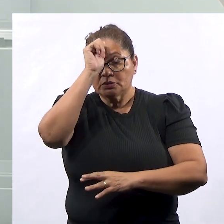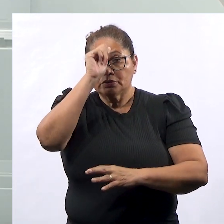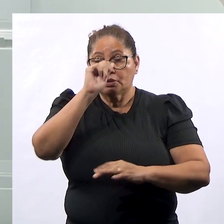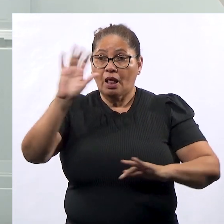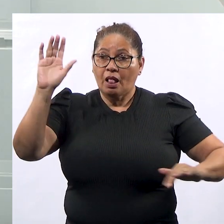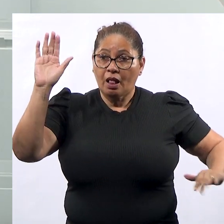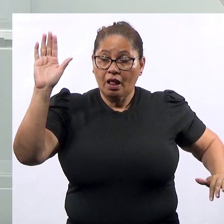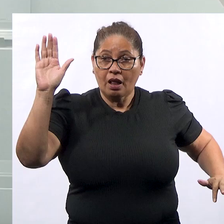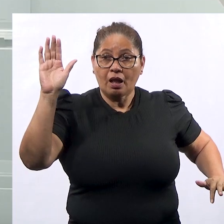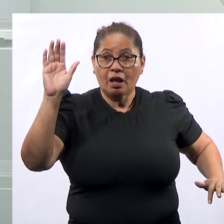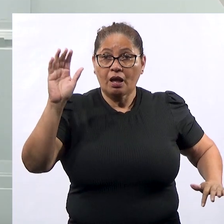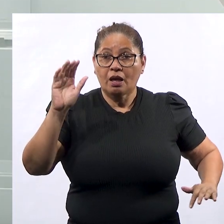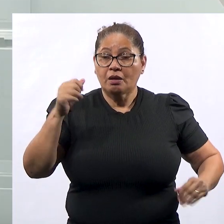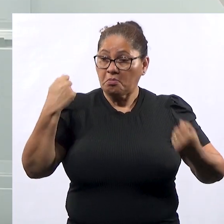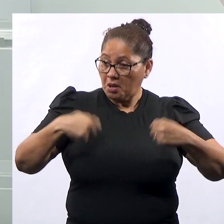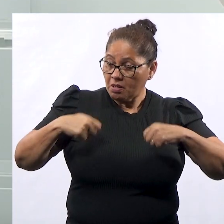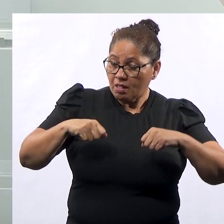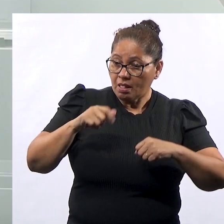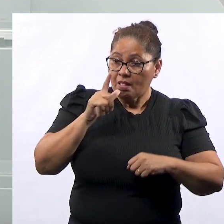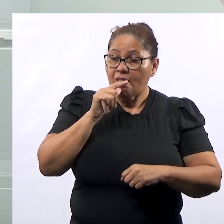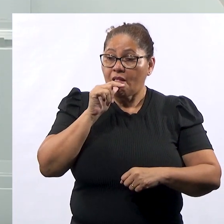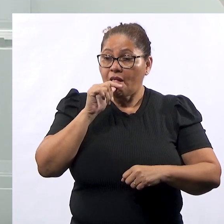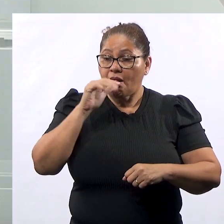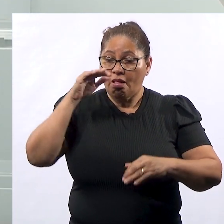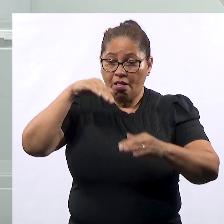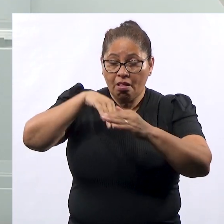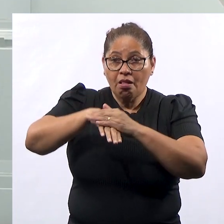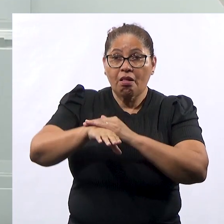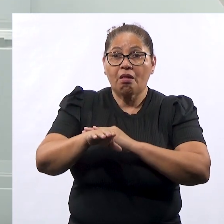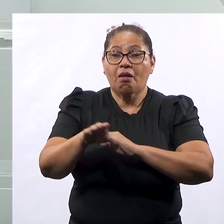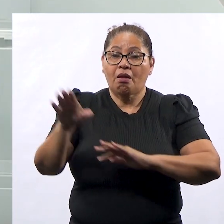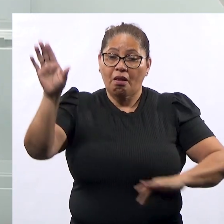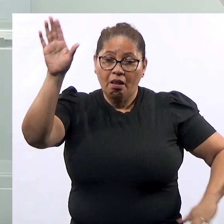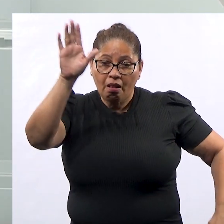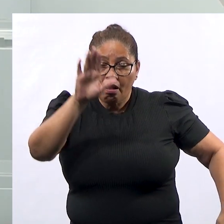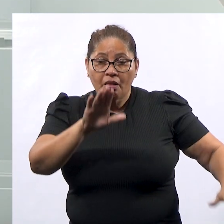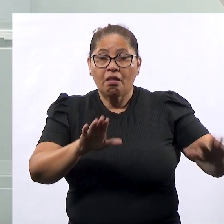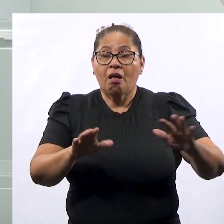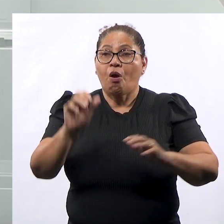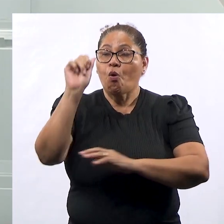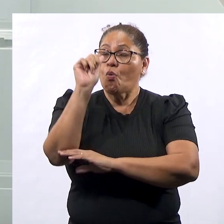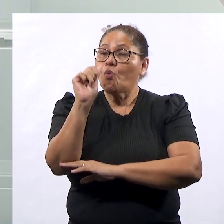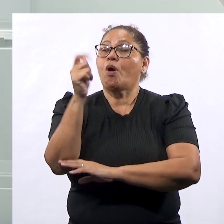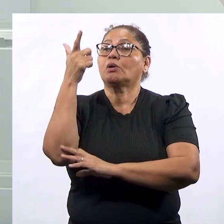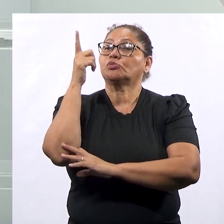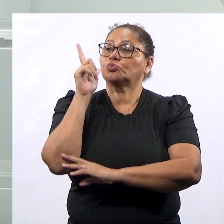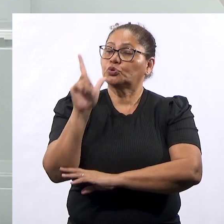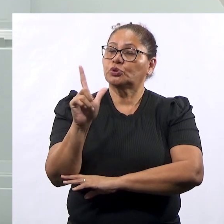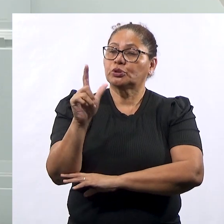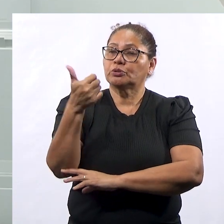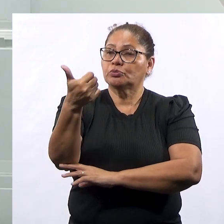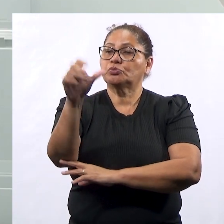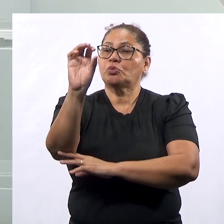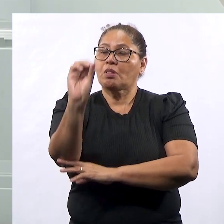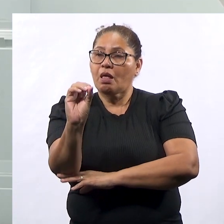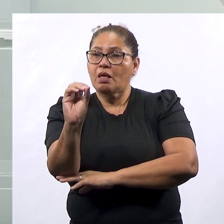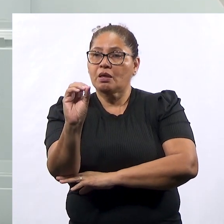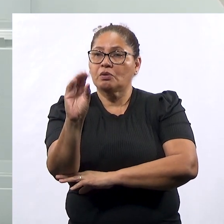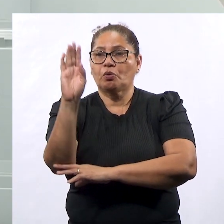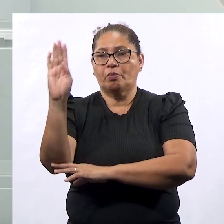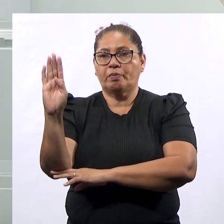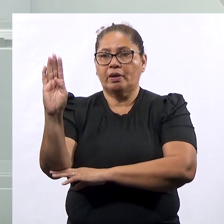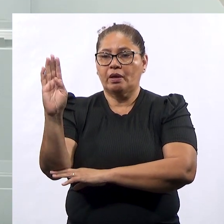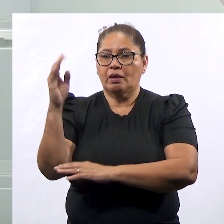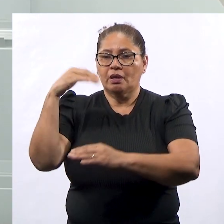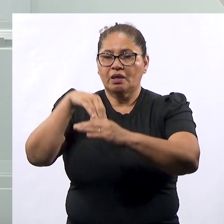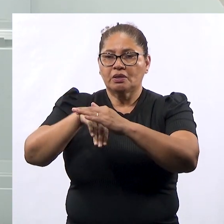de aprender a nadar, tinha que entrar na água e dar abraçada. O aluno A fez, conseguiu, tirou 10. O aluno